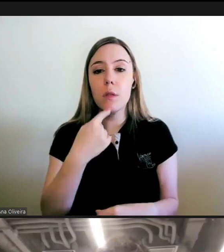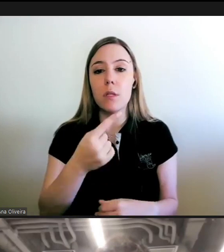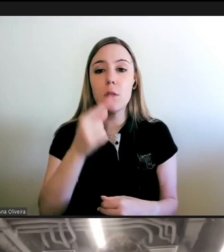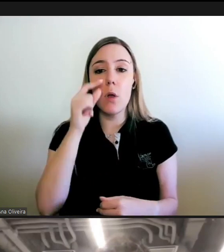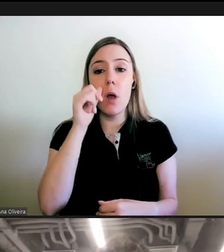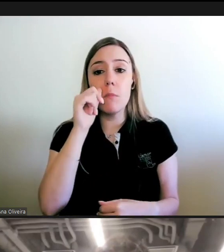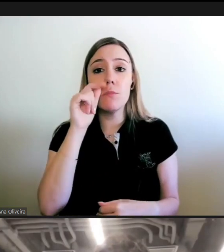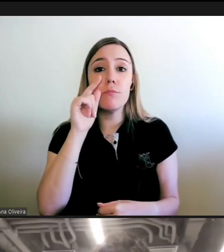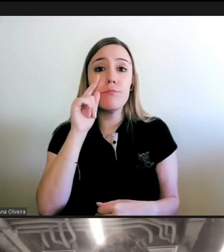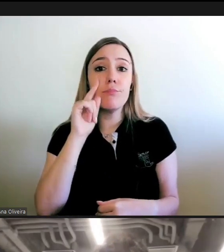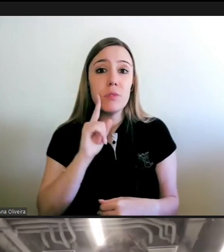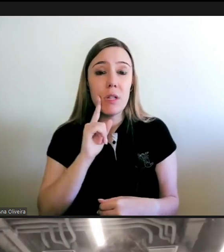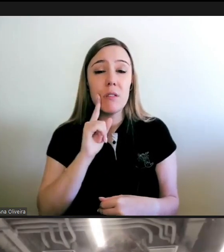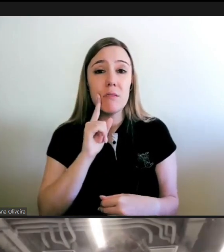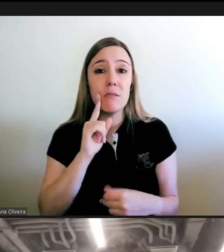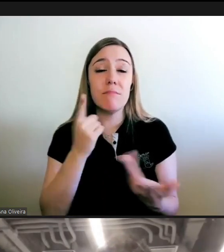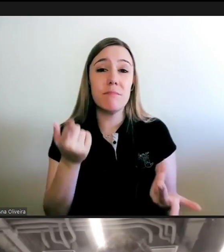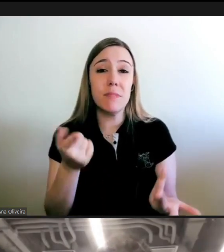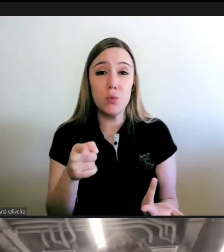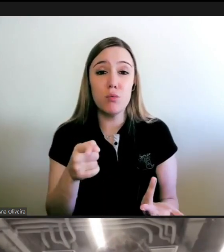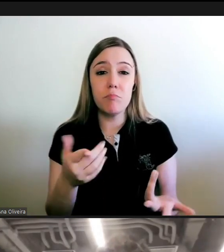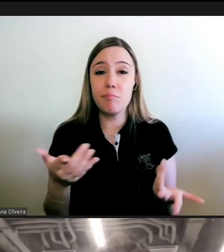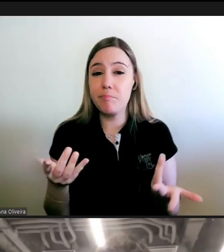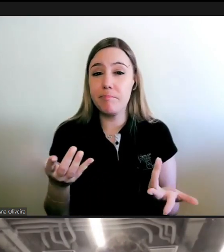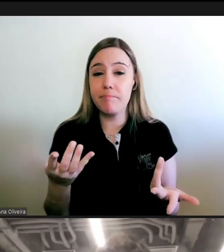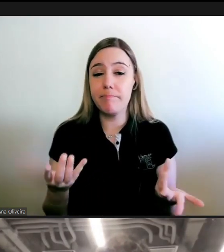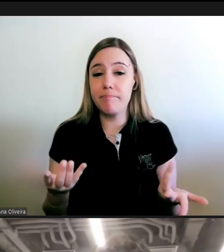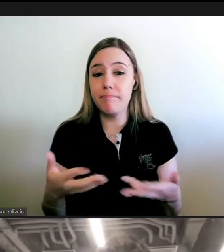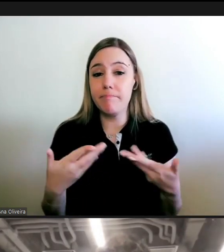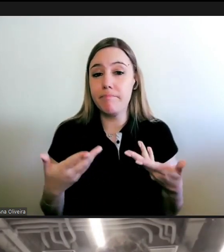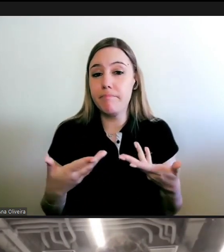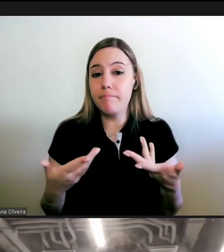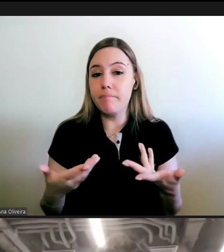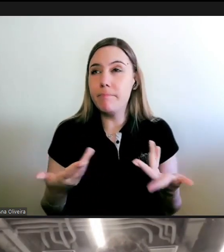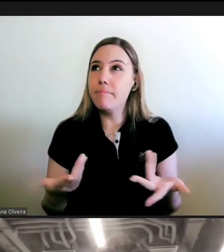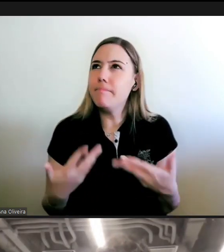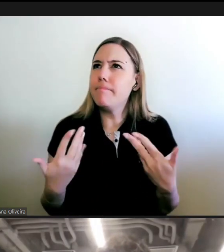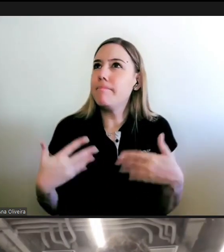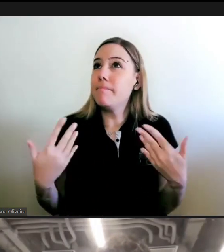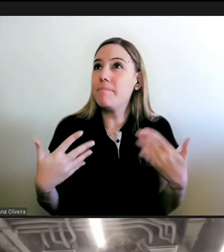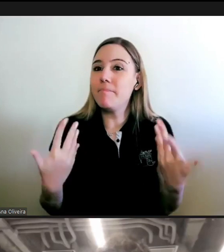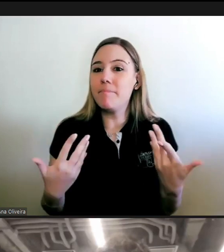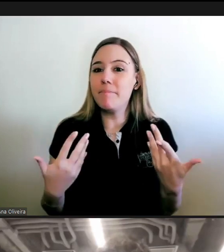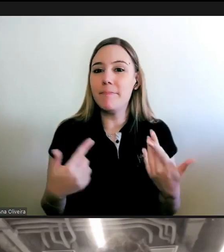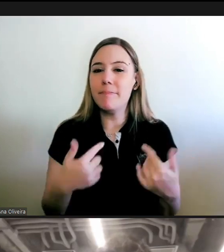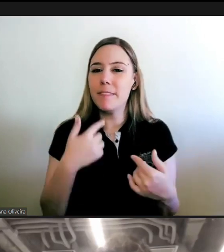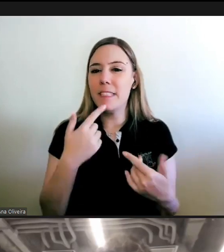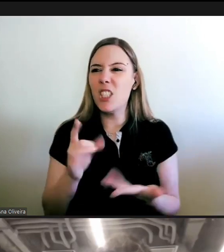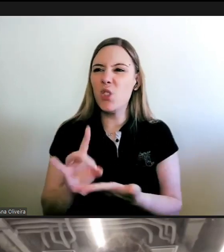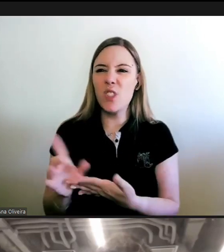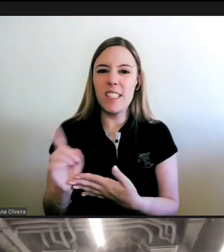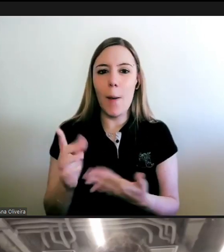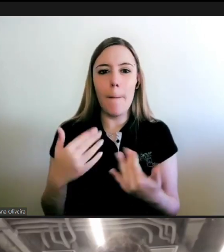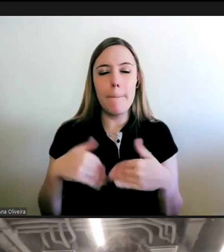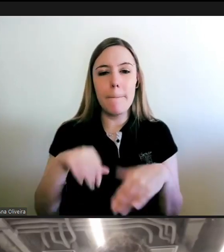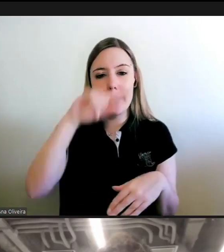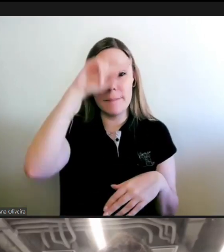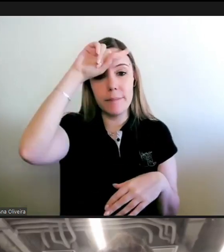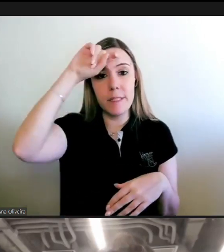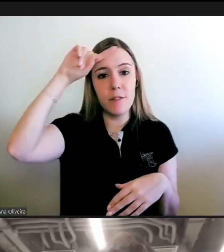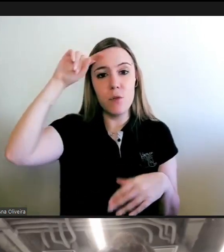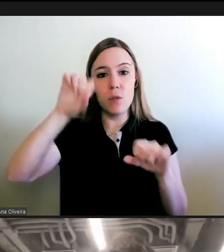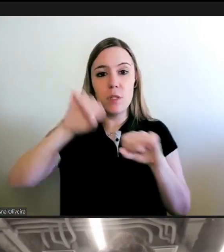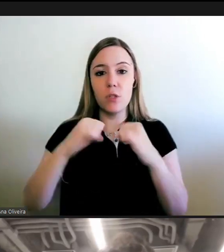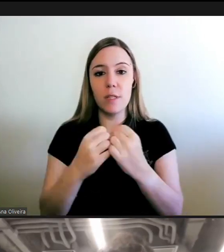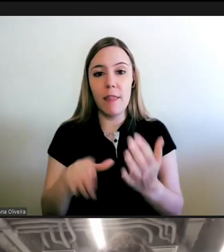si elemento de eu não lhe quero chamar exclusão, mas de dificuldade social, nós